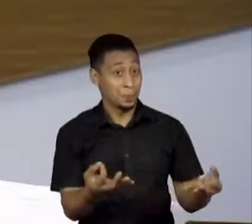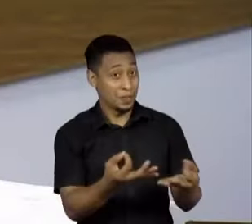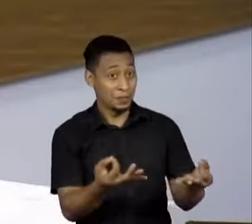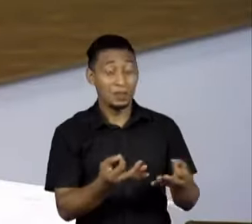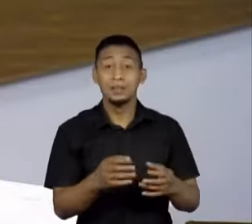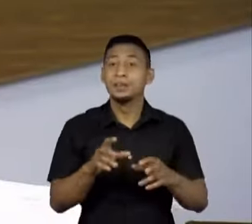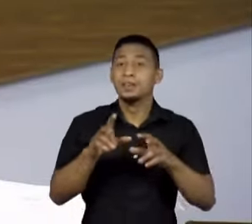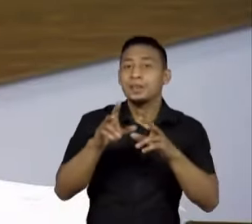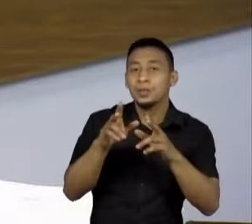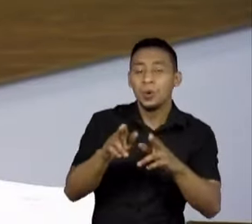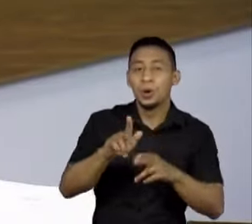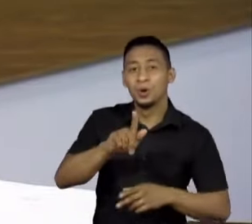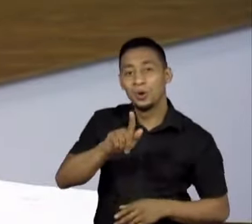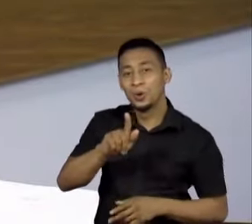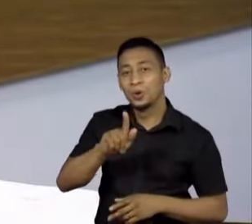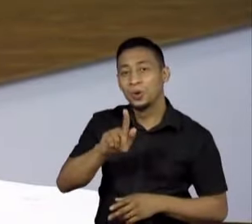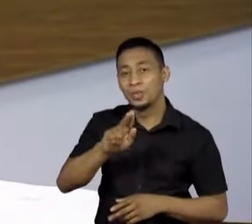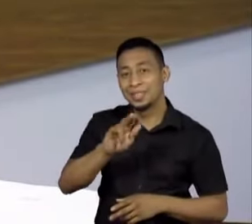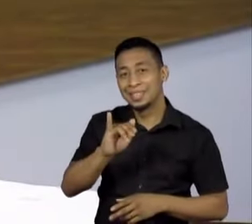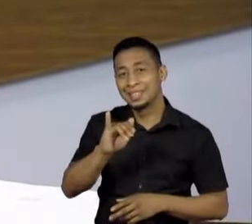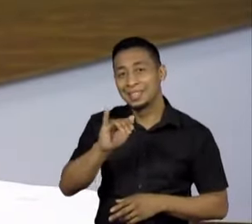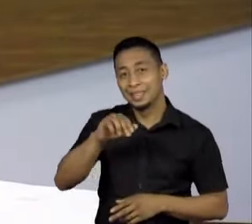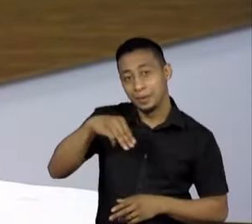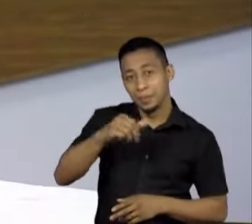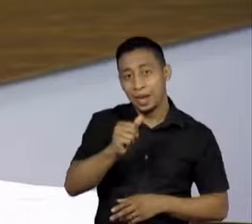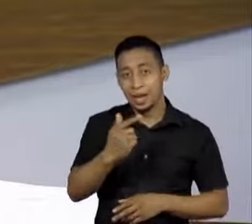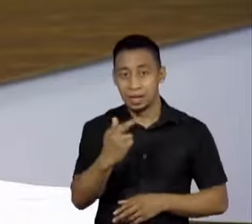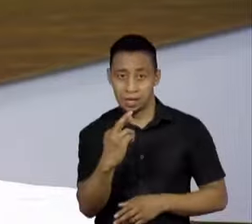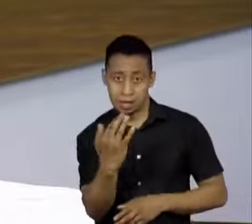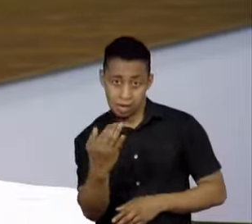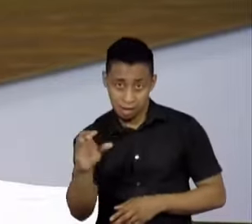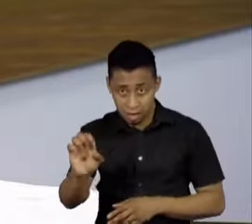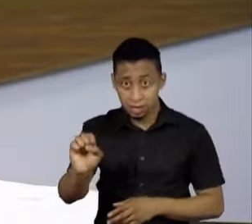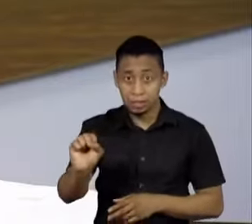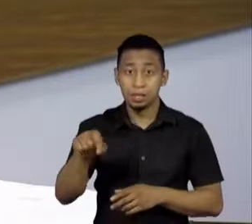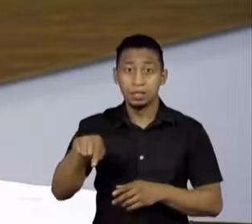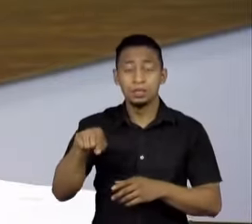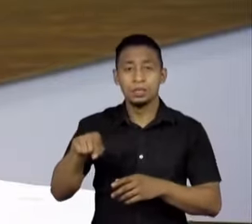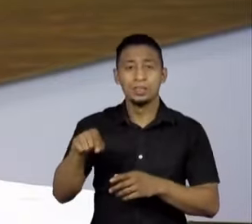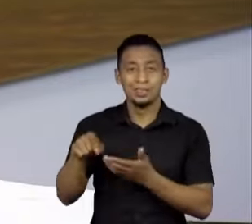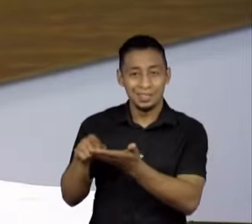Guimarães Rosa é respeitado por sua...